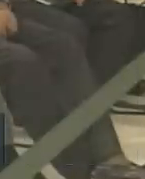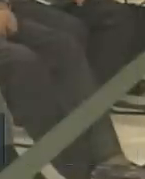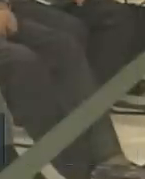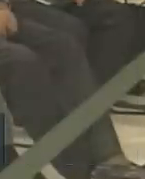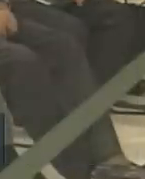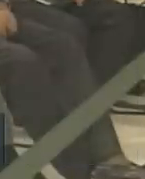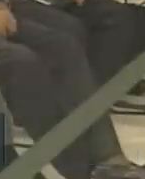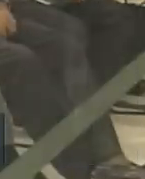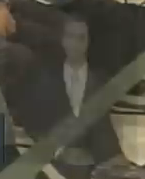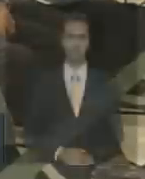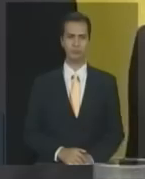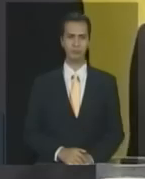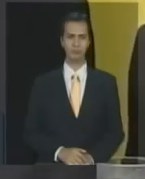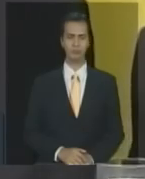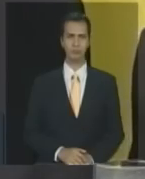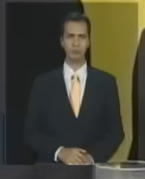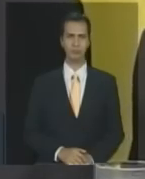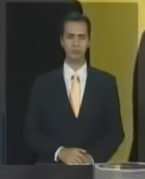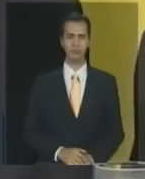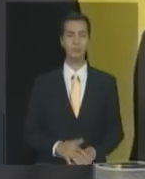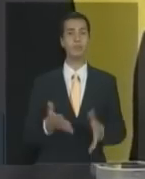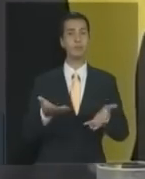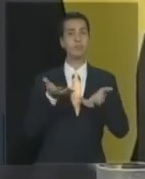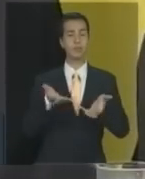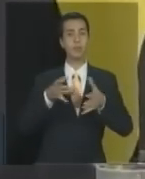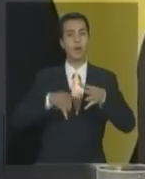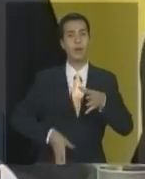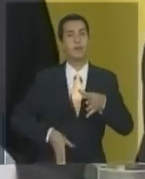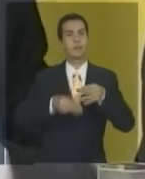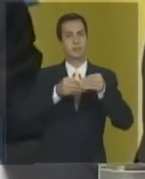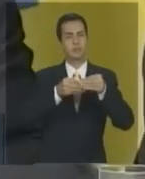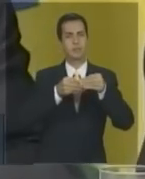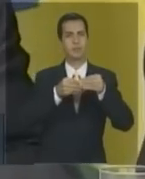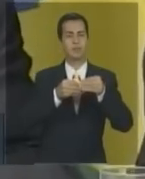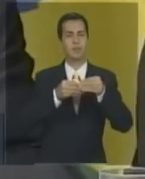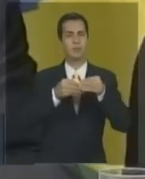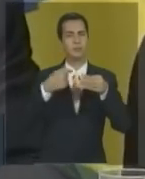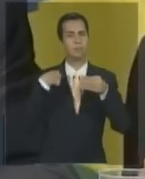Eu gostaria só de acrescentar uma observação.